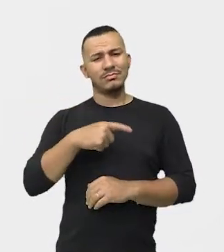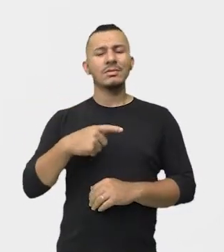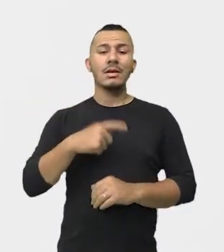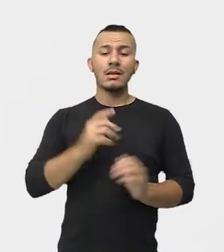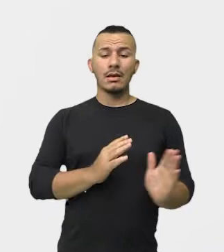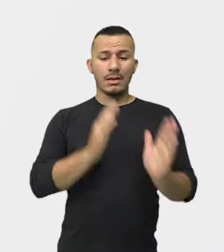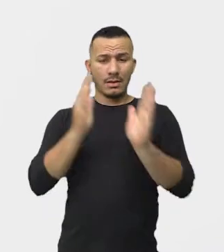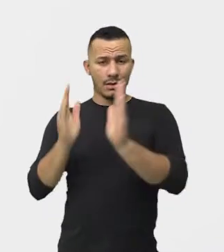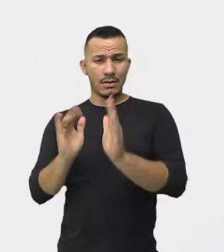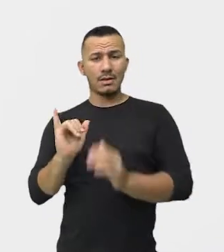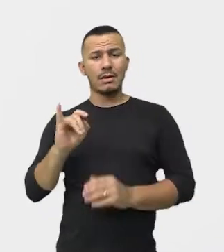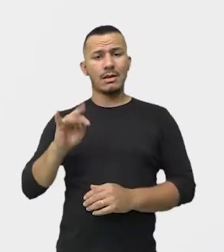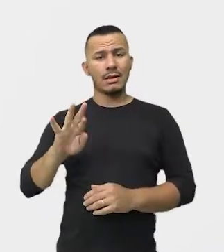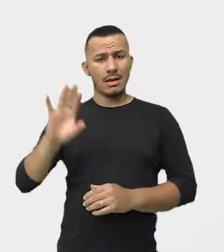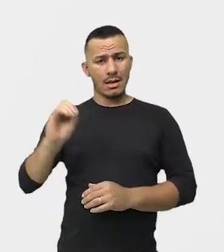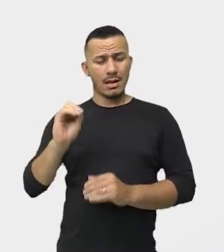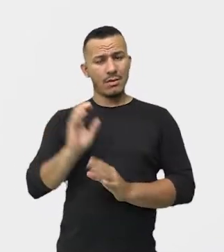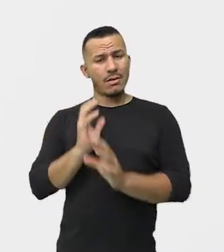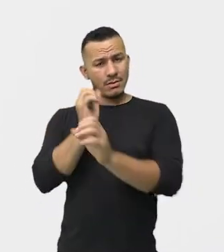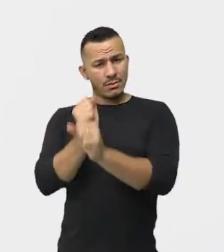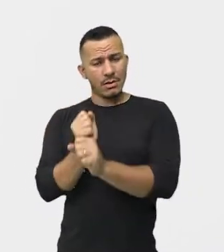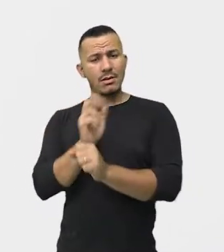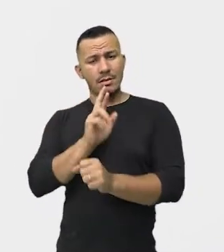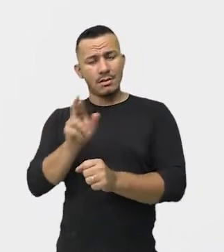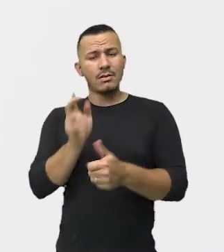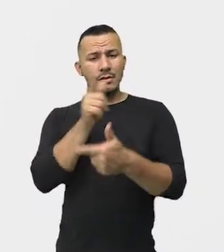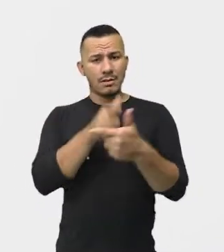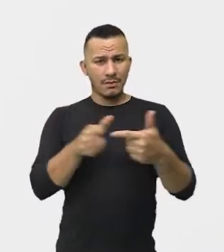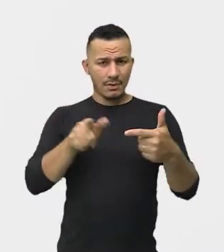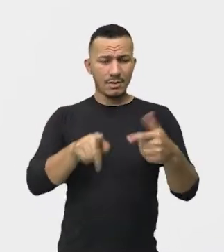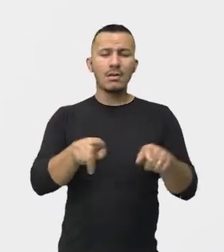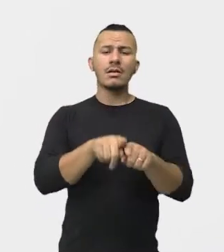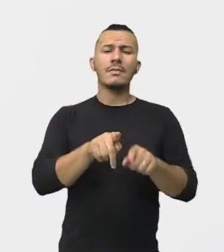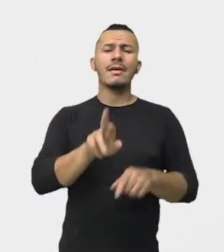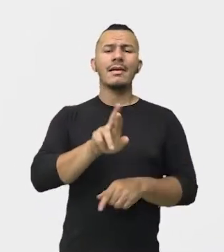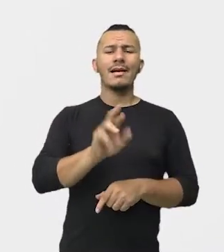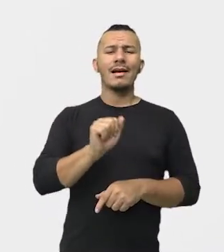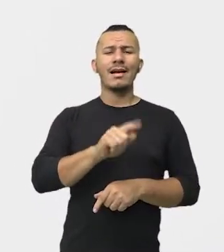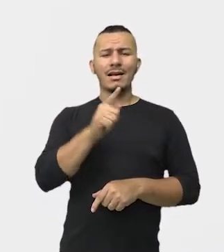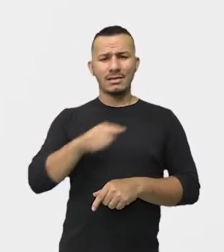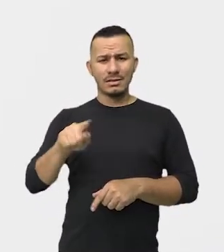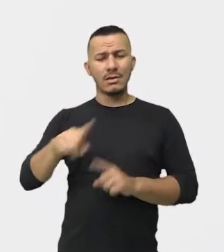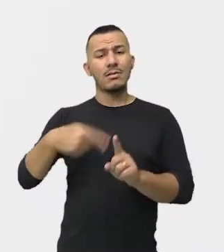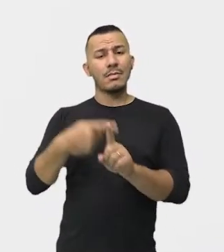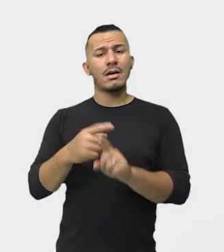de inteiro, resultado da divisão, razão e operador.